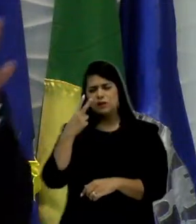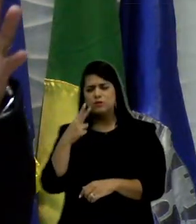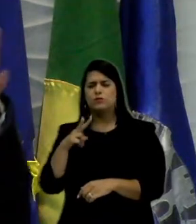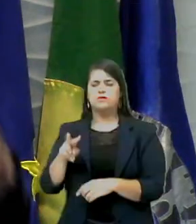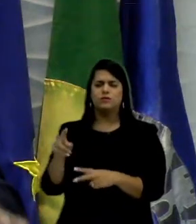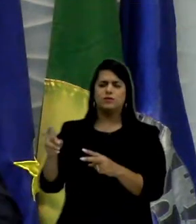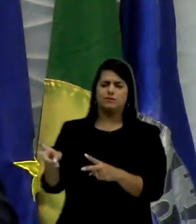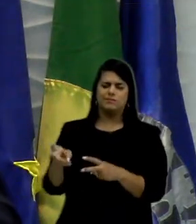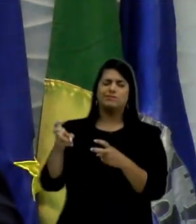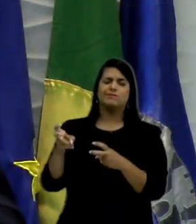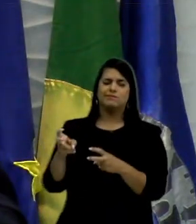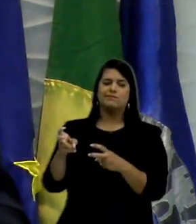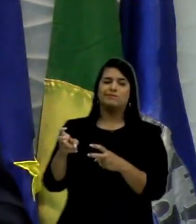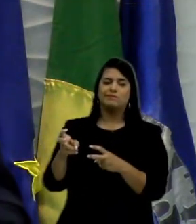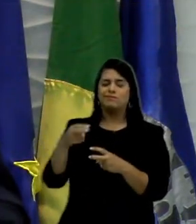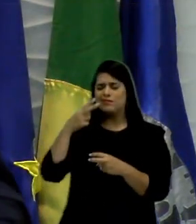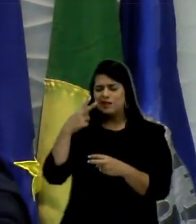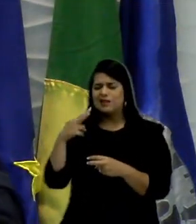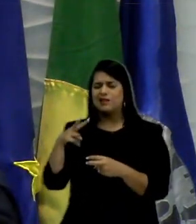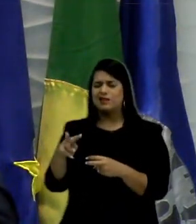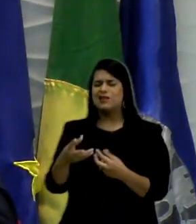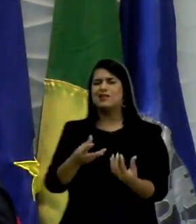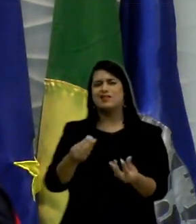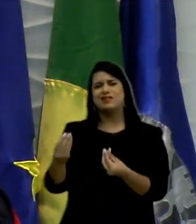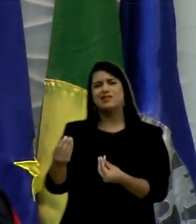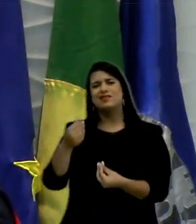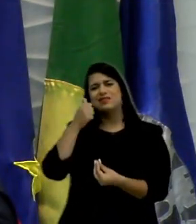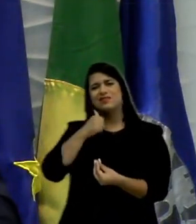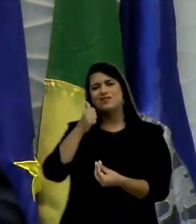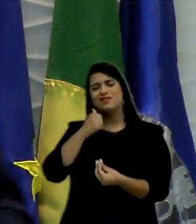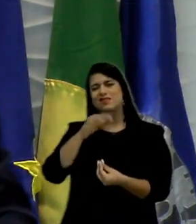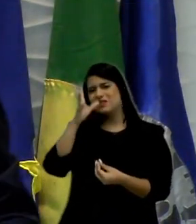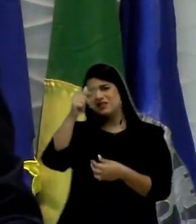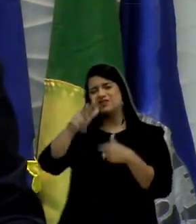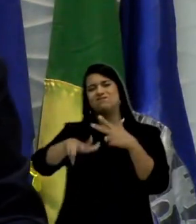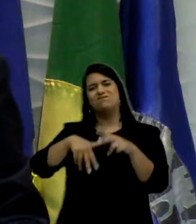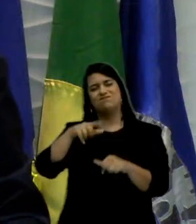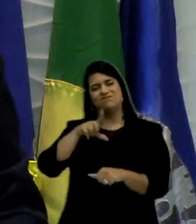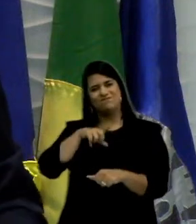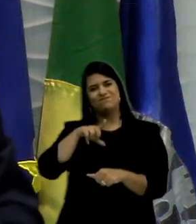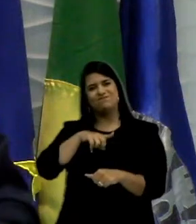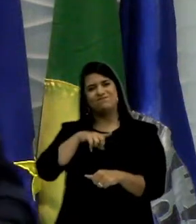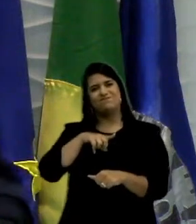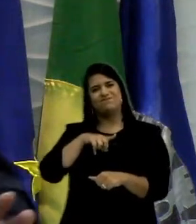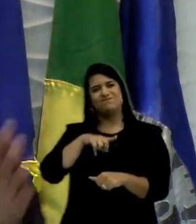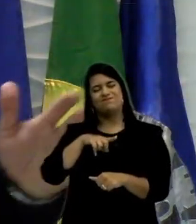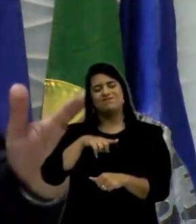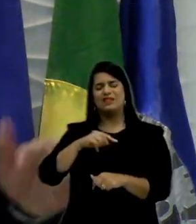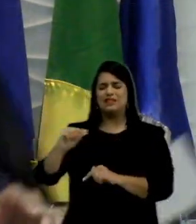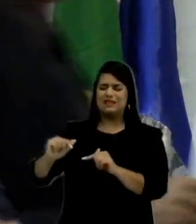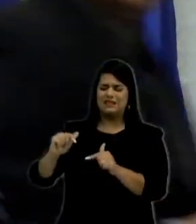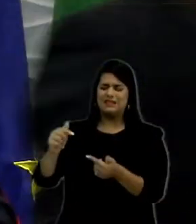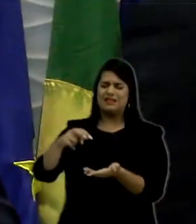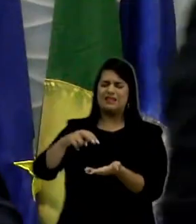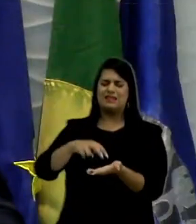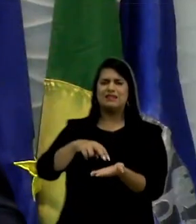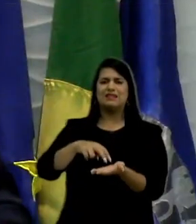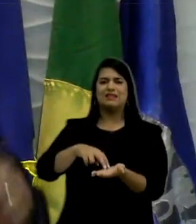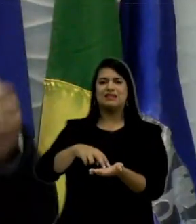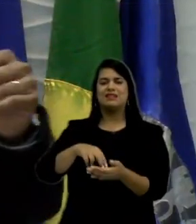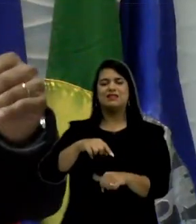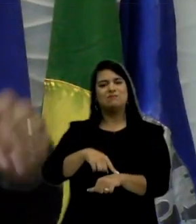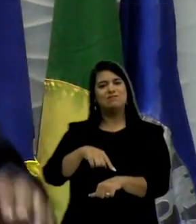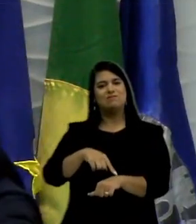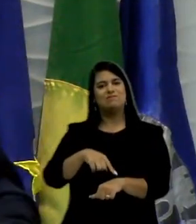olhando ali, né, observando tantas mulheres guerreiras que São Bento do Una tem. começa a trabalhar por 7 horas da manhã,